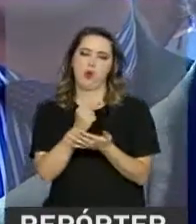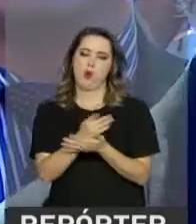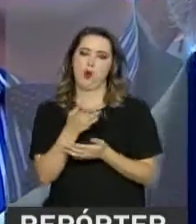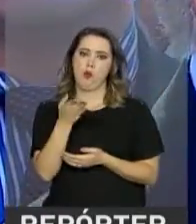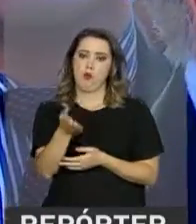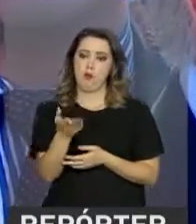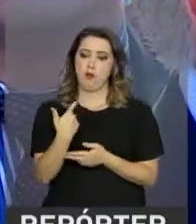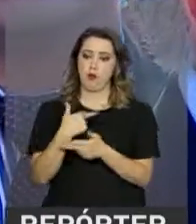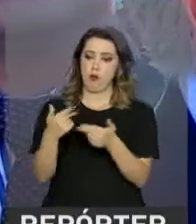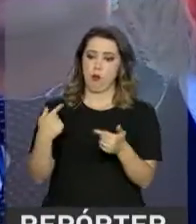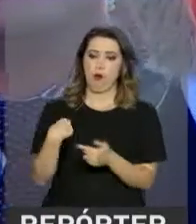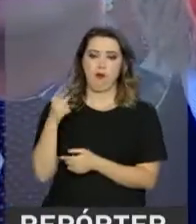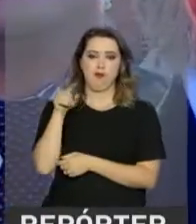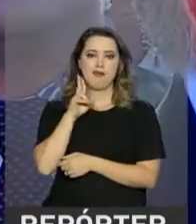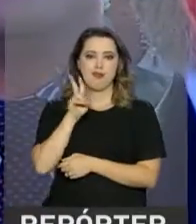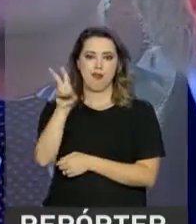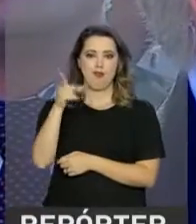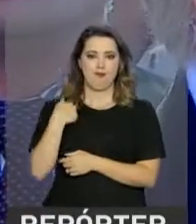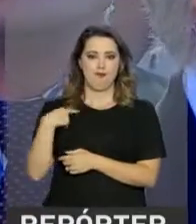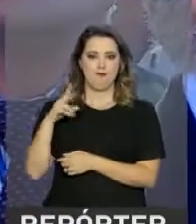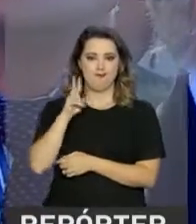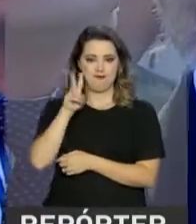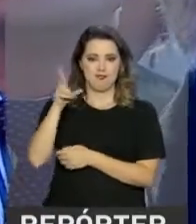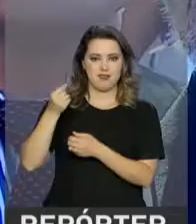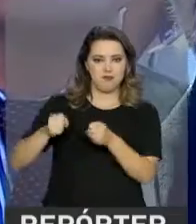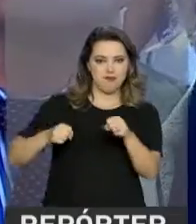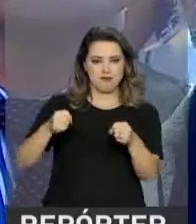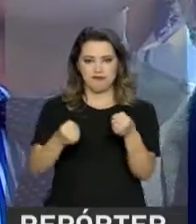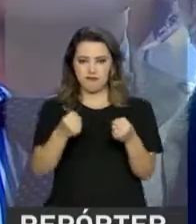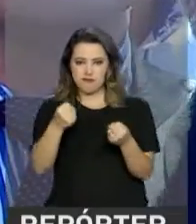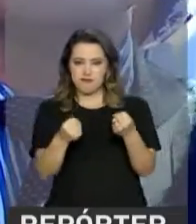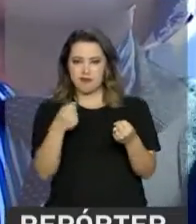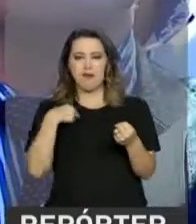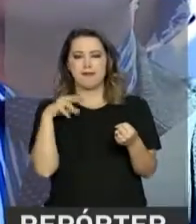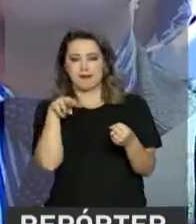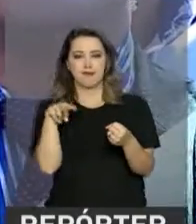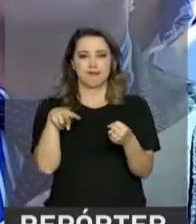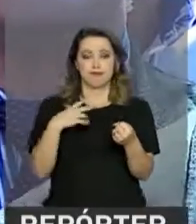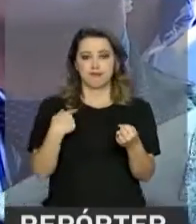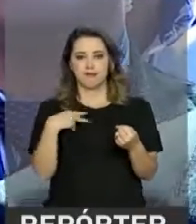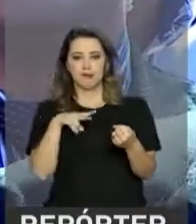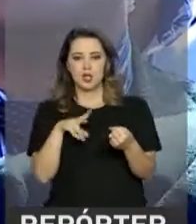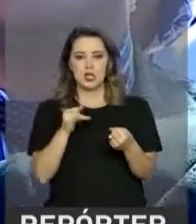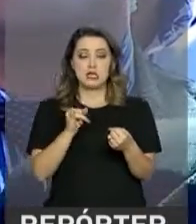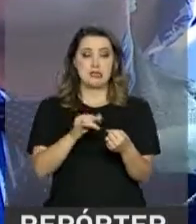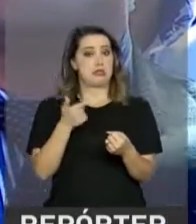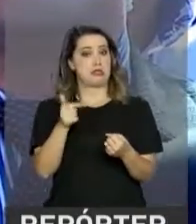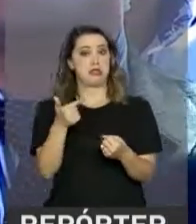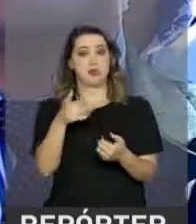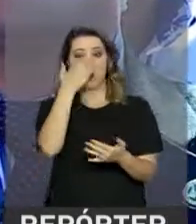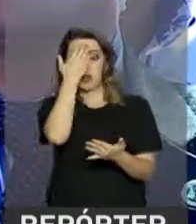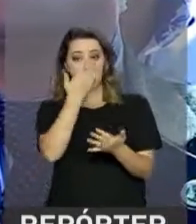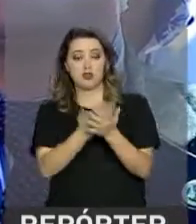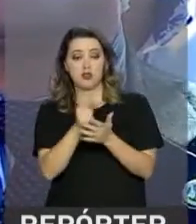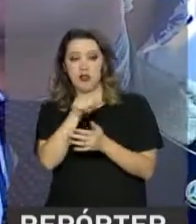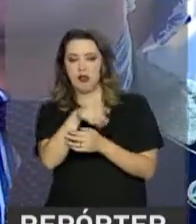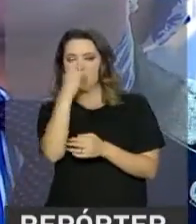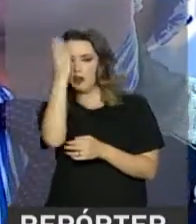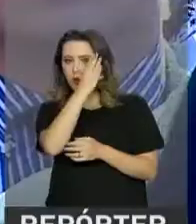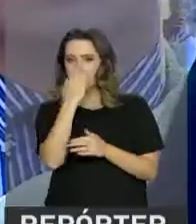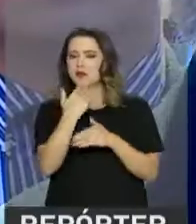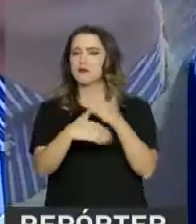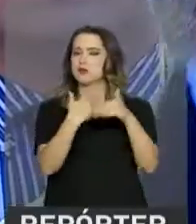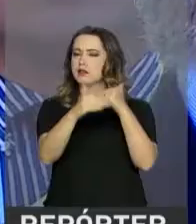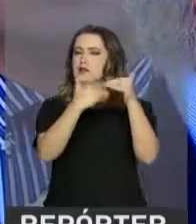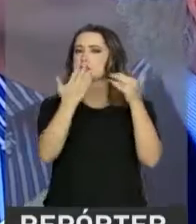deste porte, como esta que eu acabei de pilotar, digamos assim, né? Como esta, se não tiver a certeza do